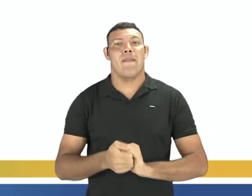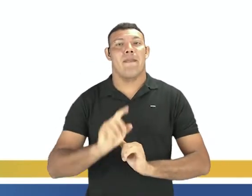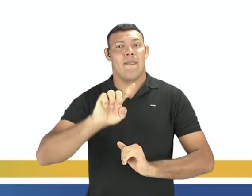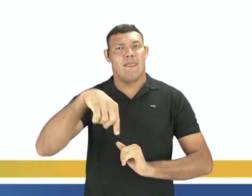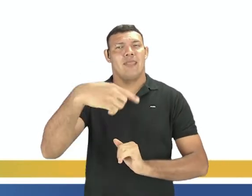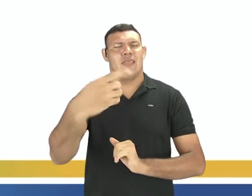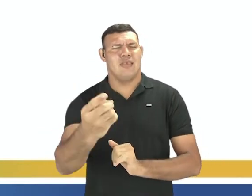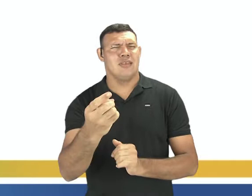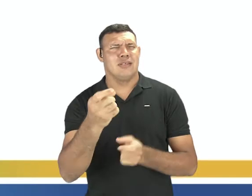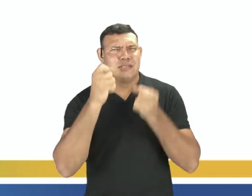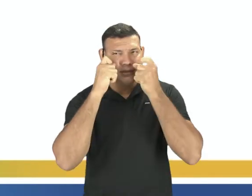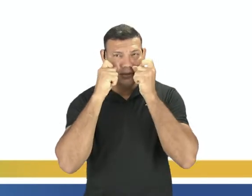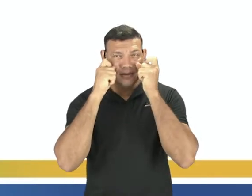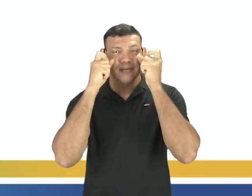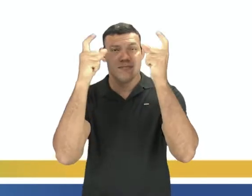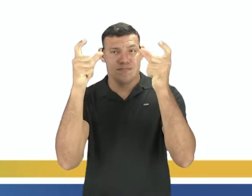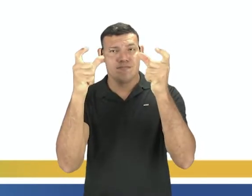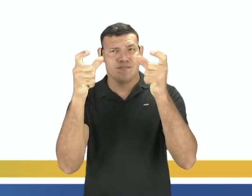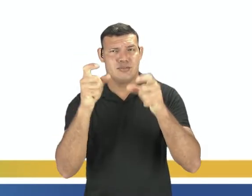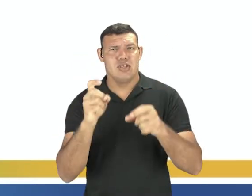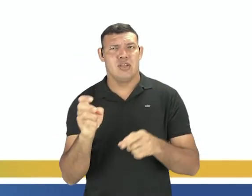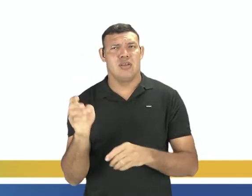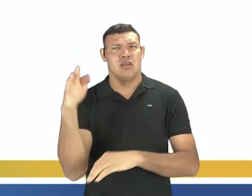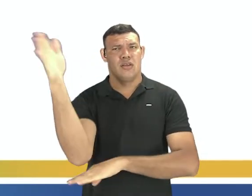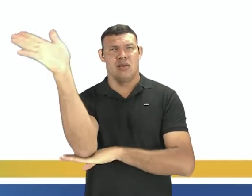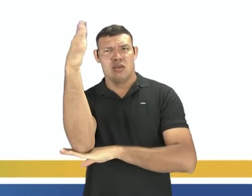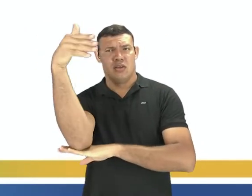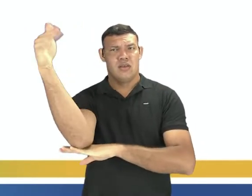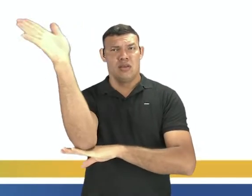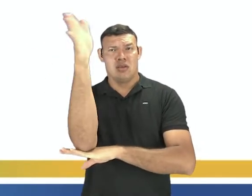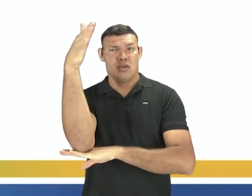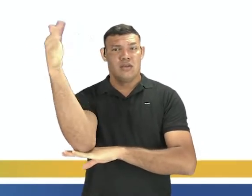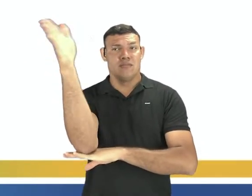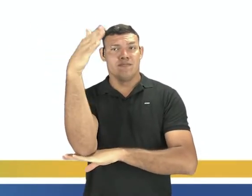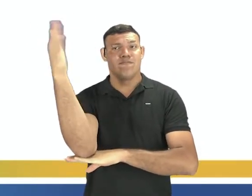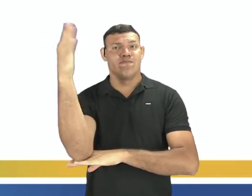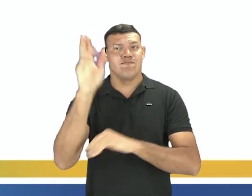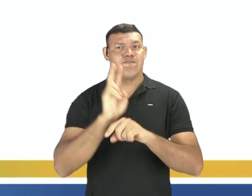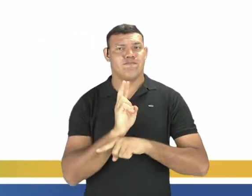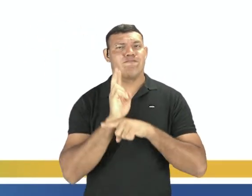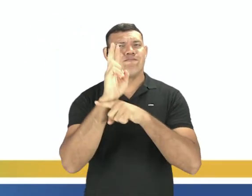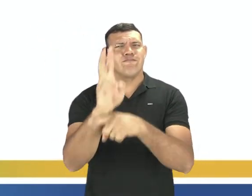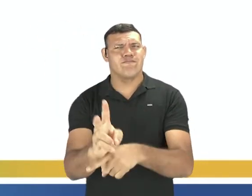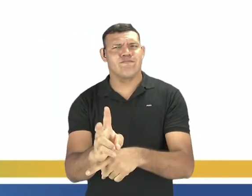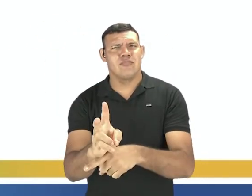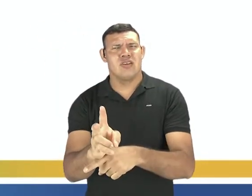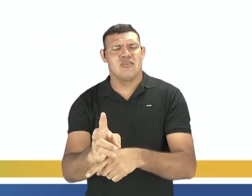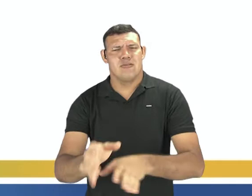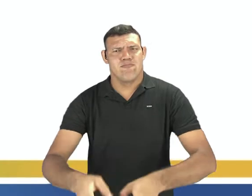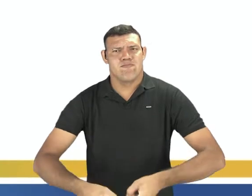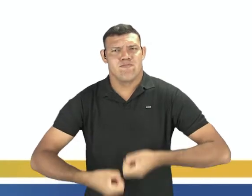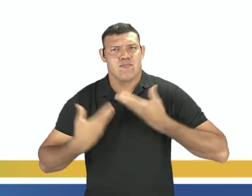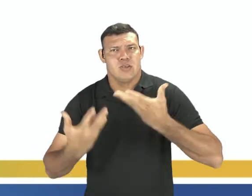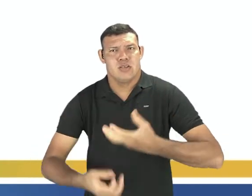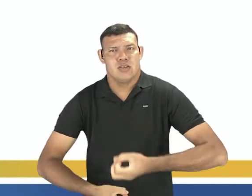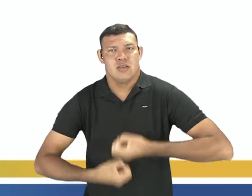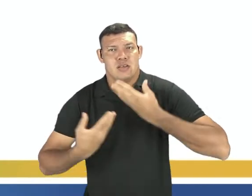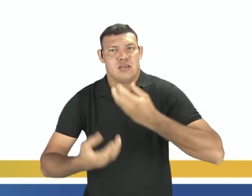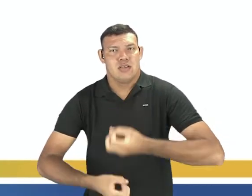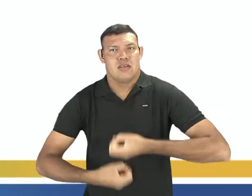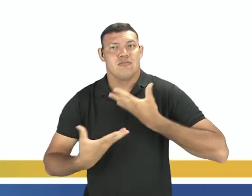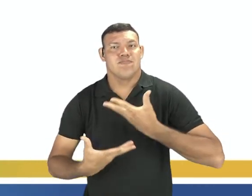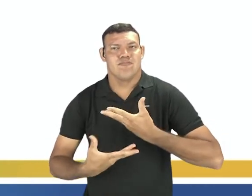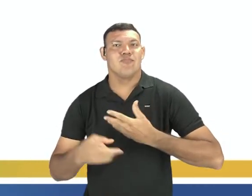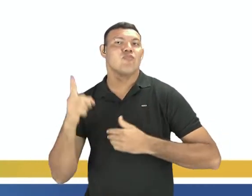E se vocês atentarem, né, essa bandeira provisória, ela é inspirada aí na bandeira dos Estados Unidos,